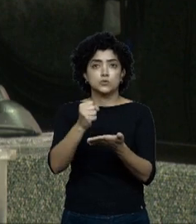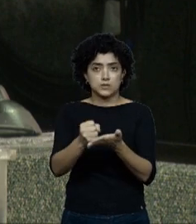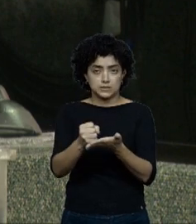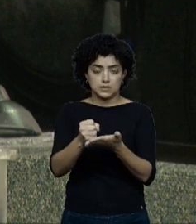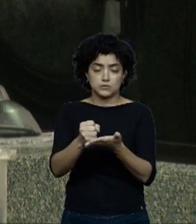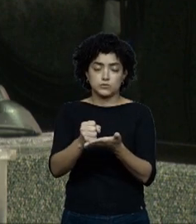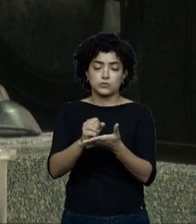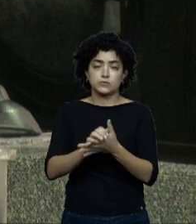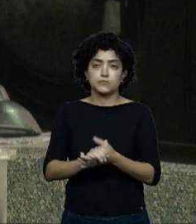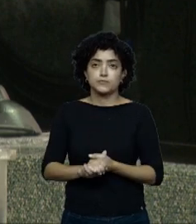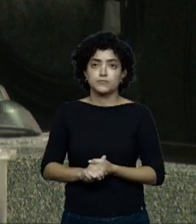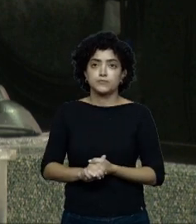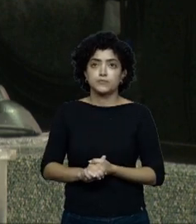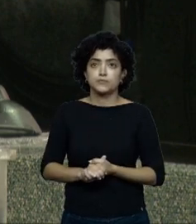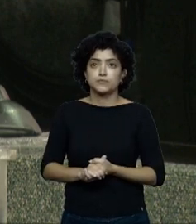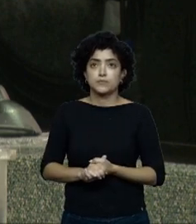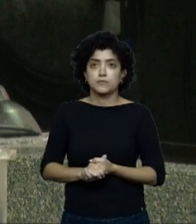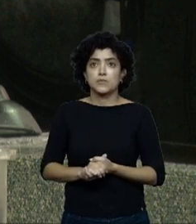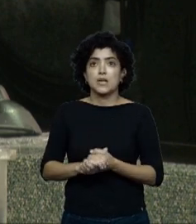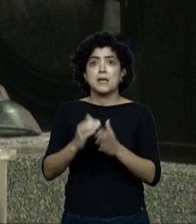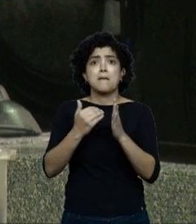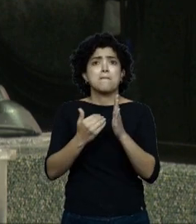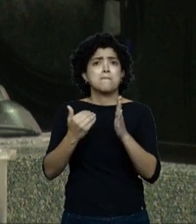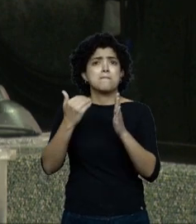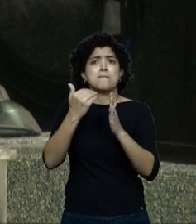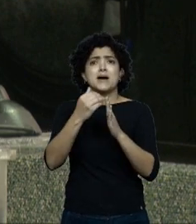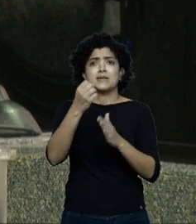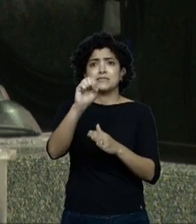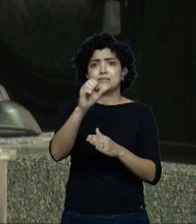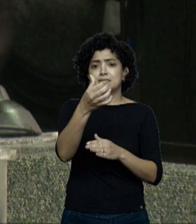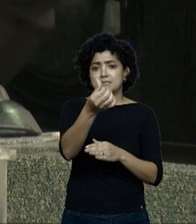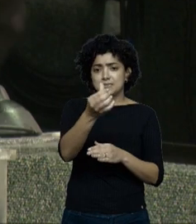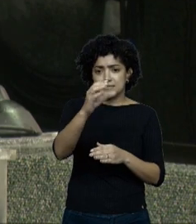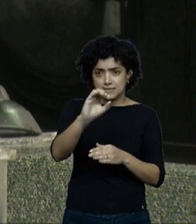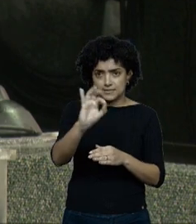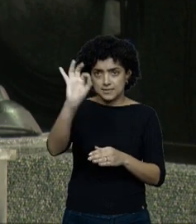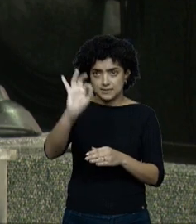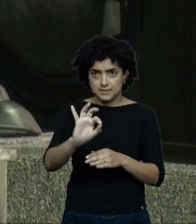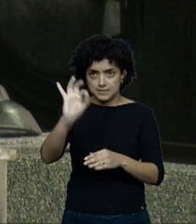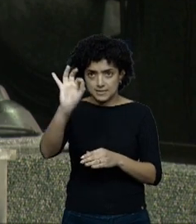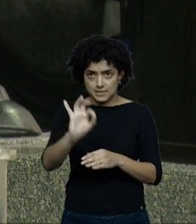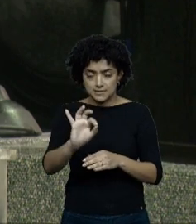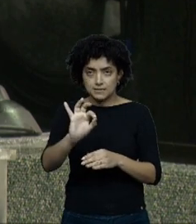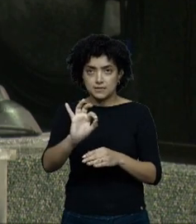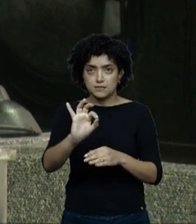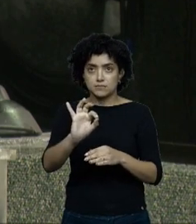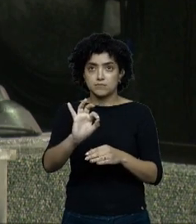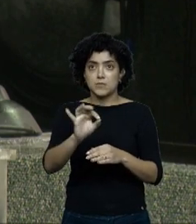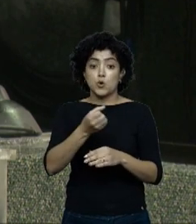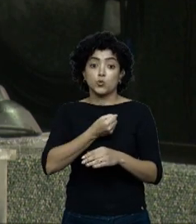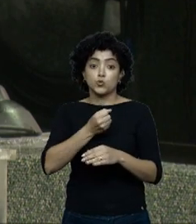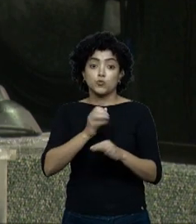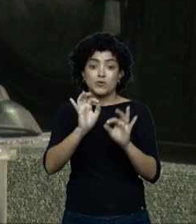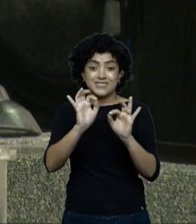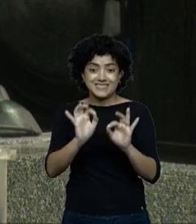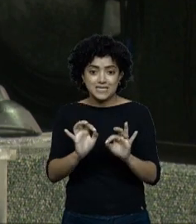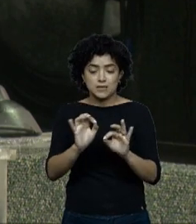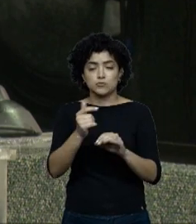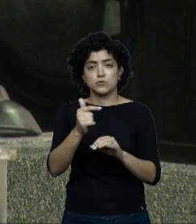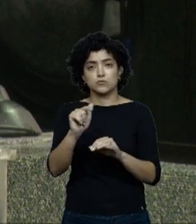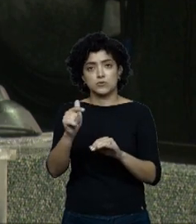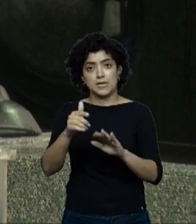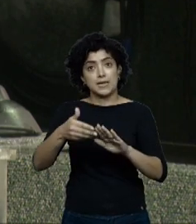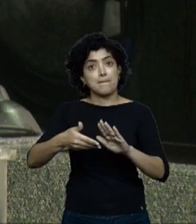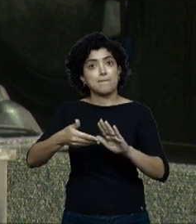33 mil somos mais de sessenta por cento não quero estar número exato quê Porque nem os tenho não tem mas somos mais de